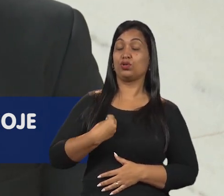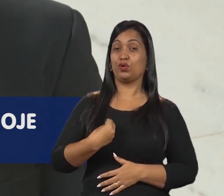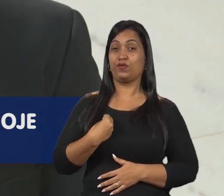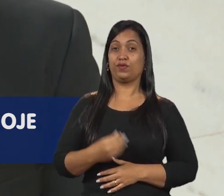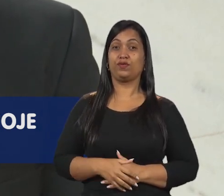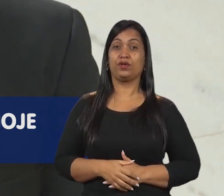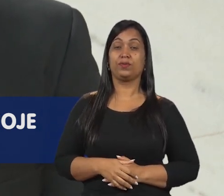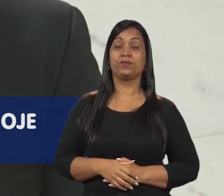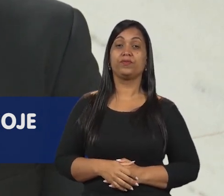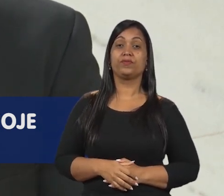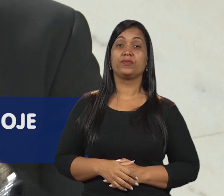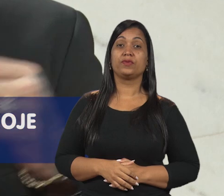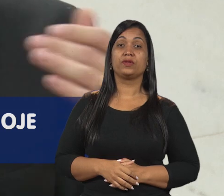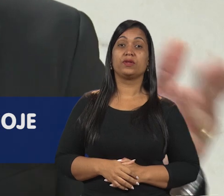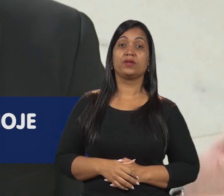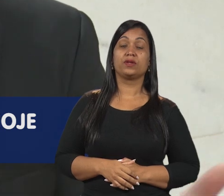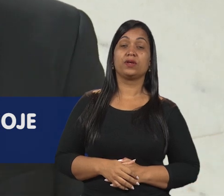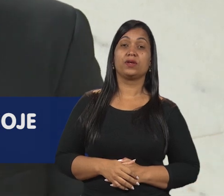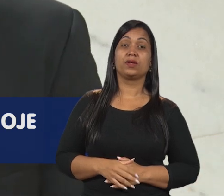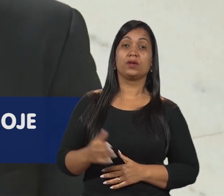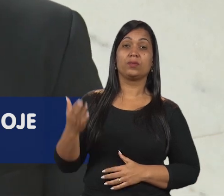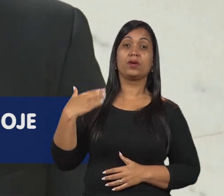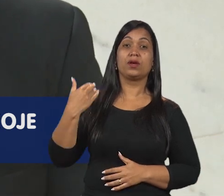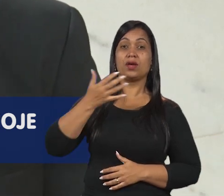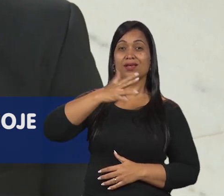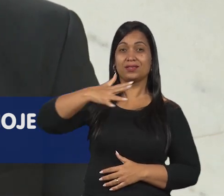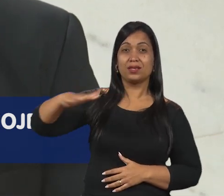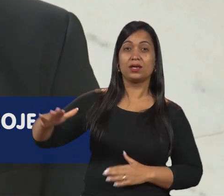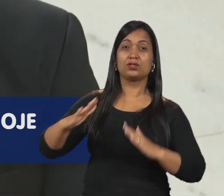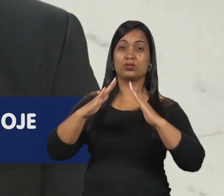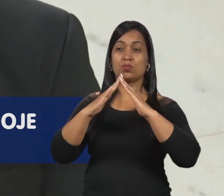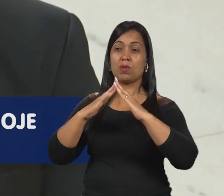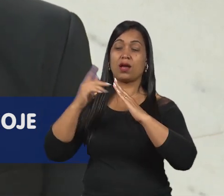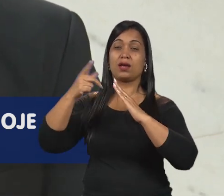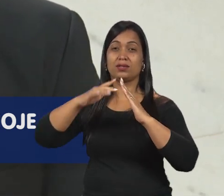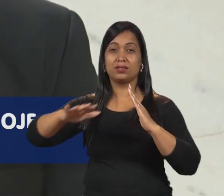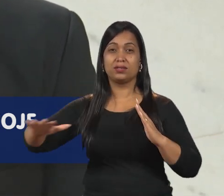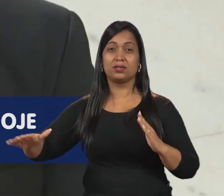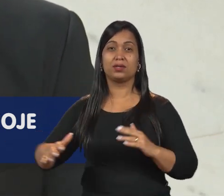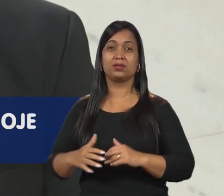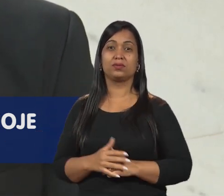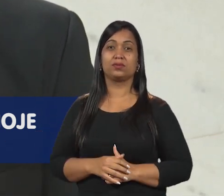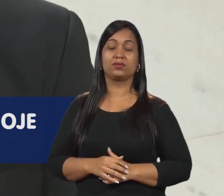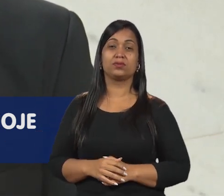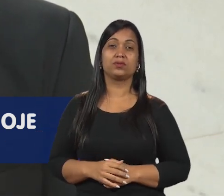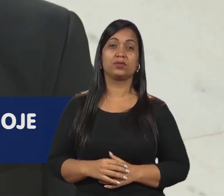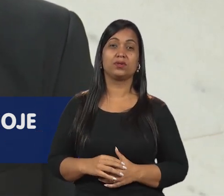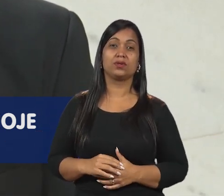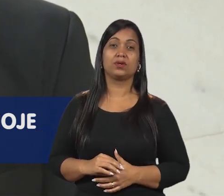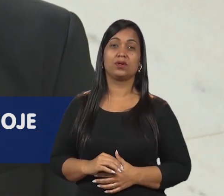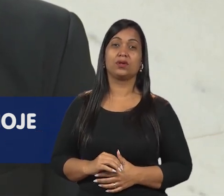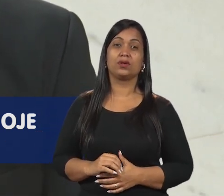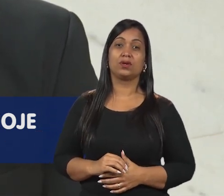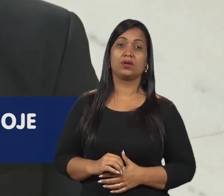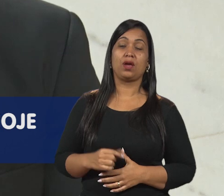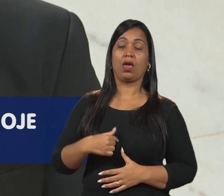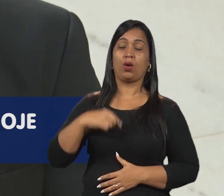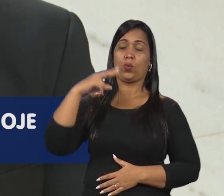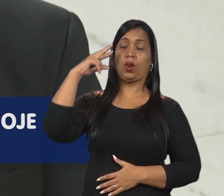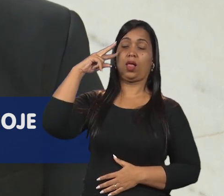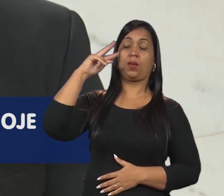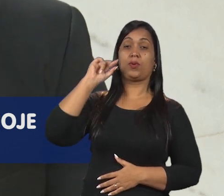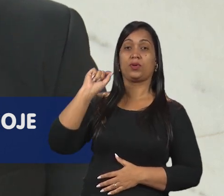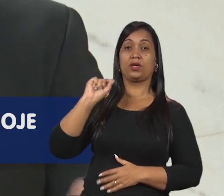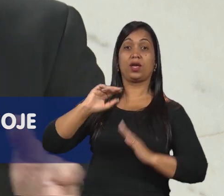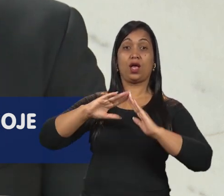né? Passei, na época, em Santos, ainda morei em Santos, eu lembro que